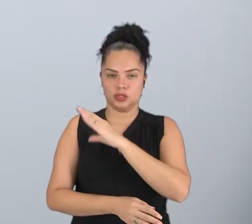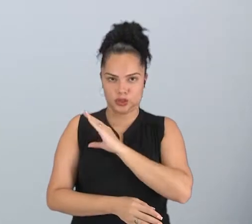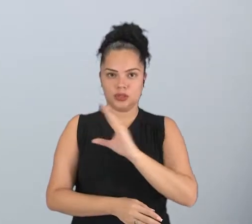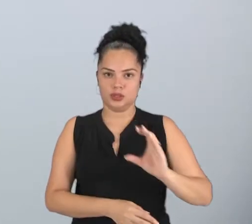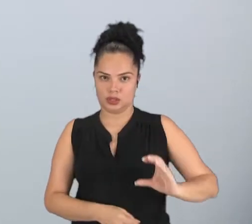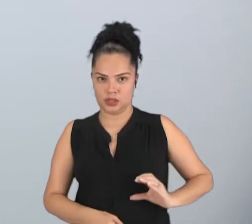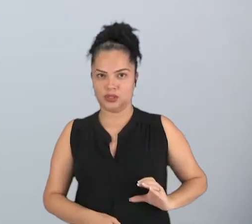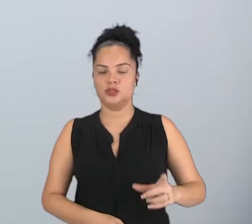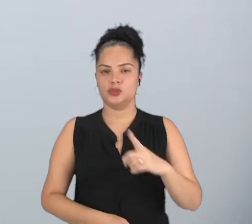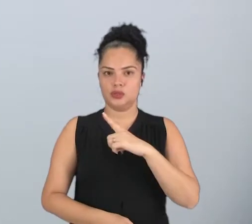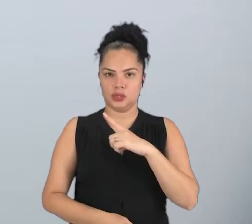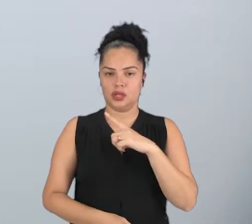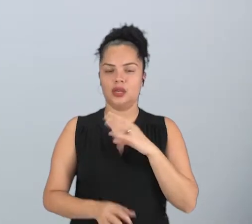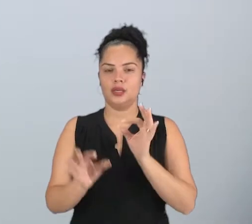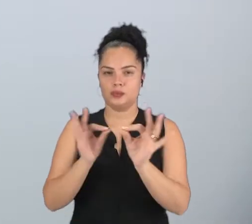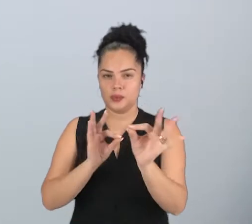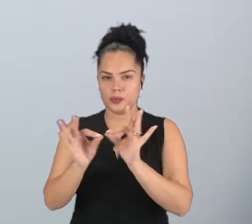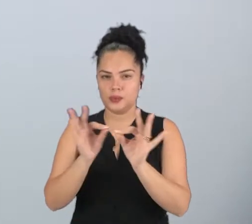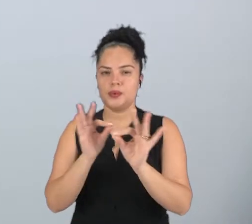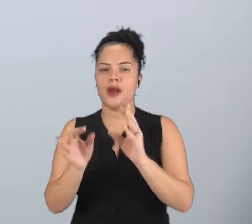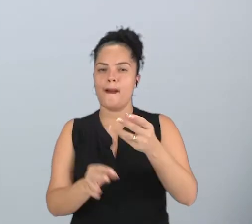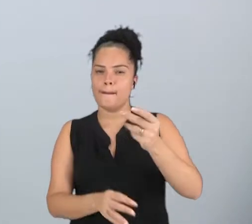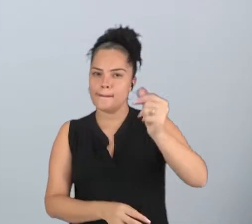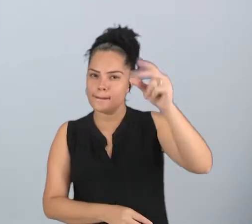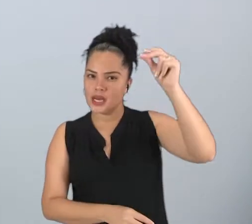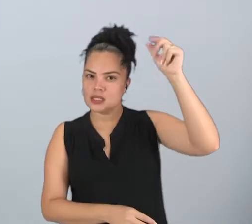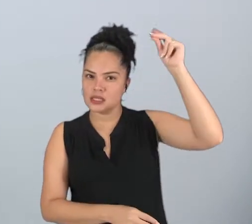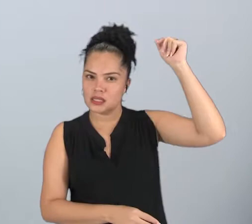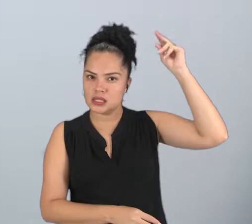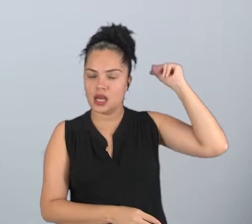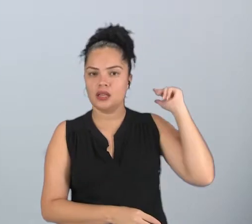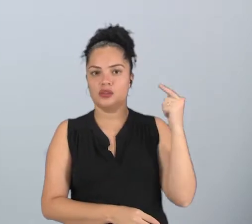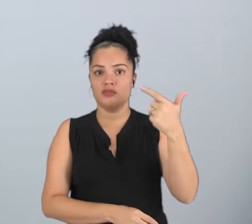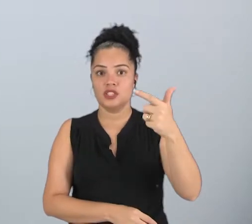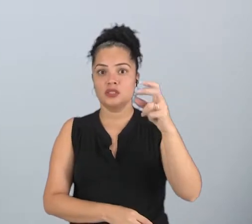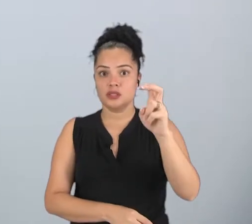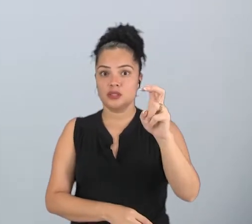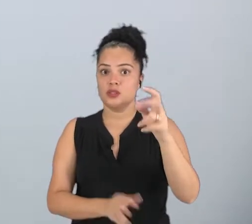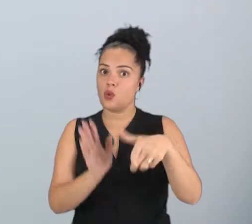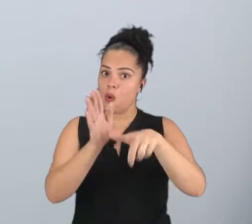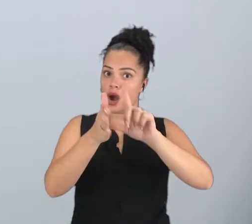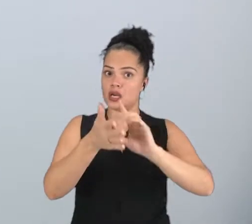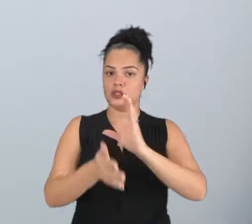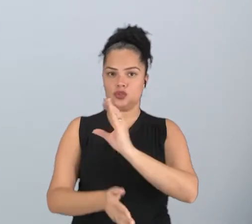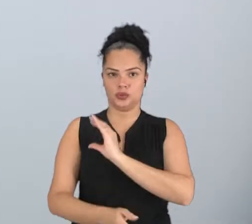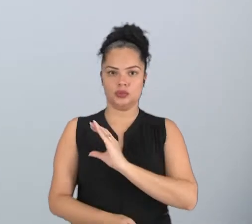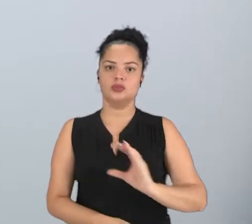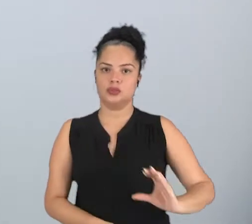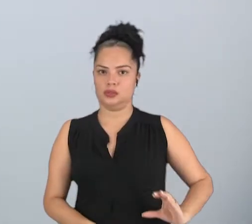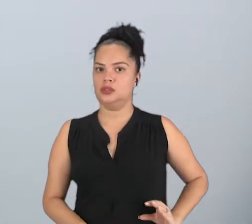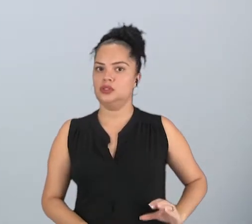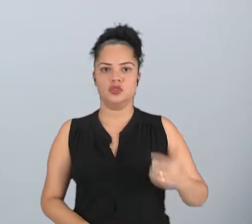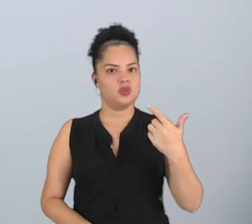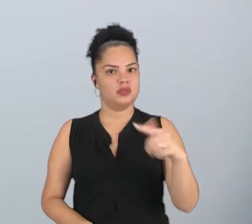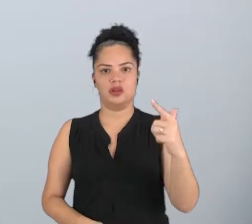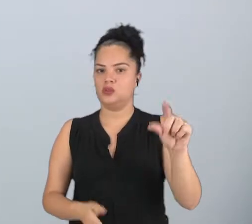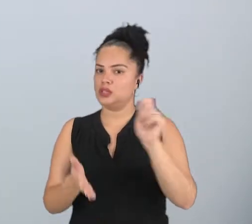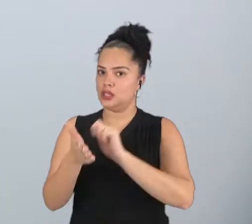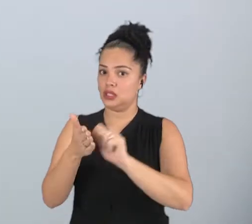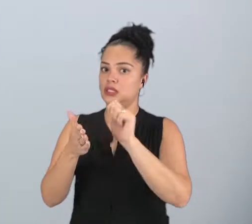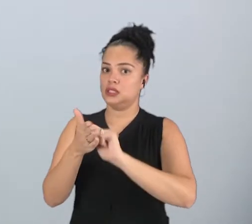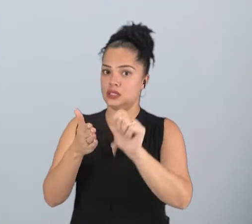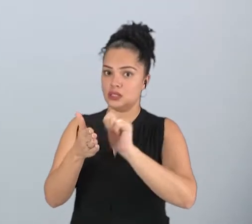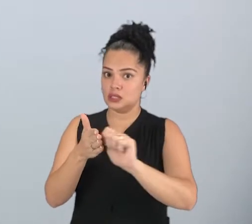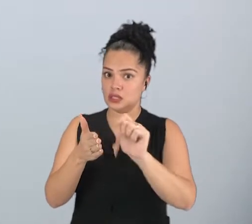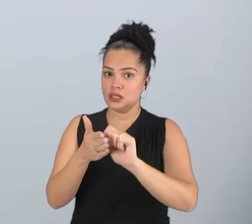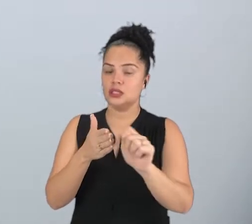história dividida em pré-história, que vai desde 25.000 anos antes de Cristo, que não tem ainda escrita, que